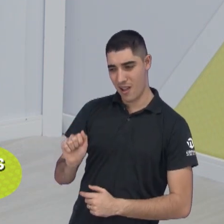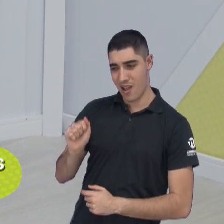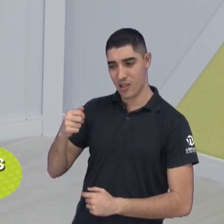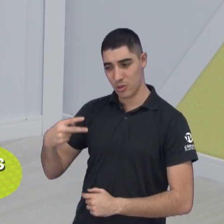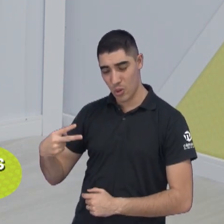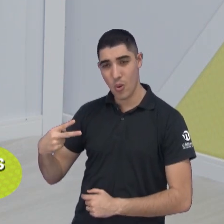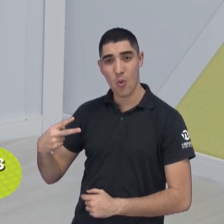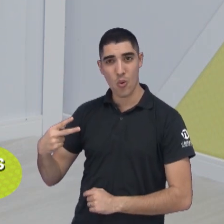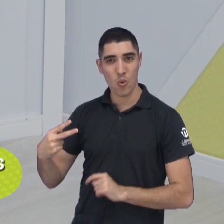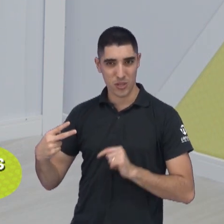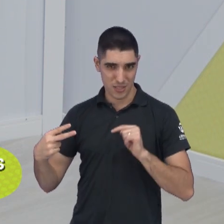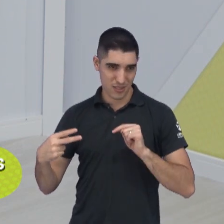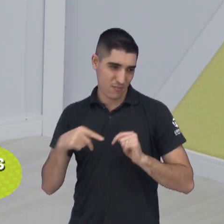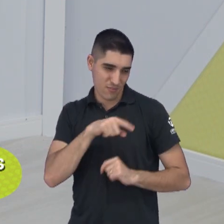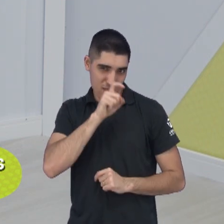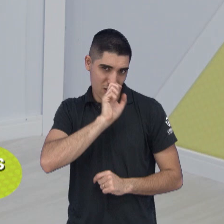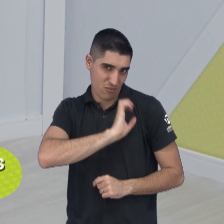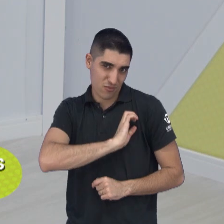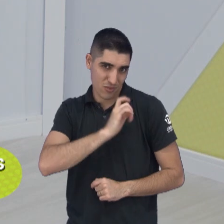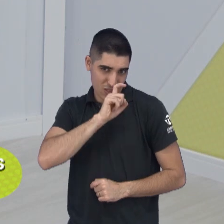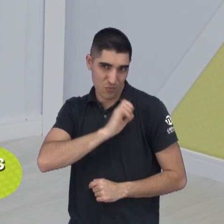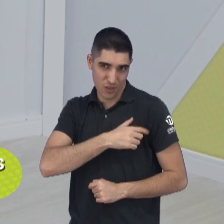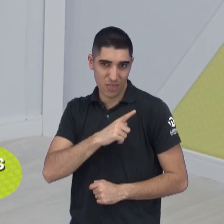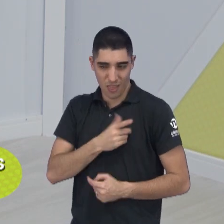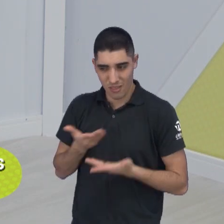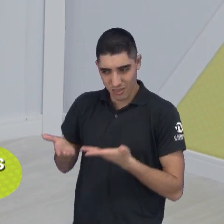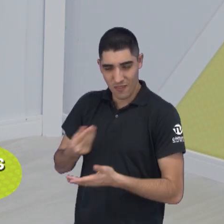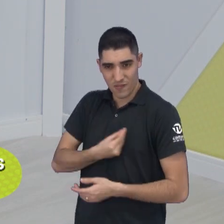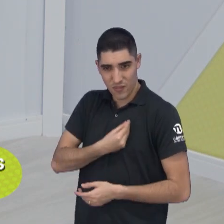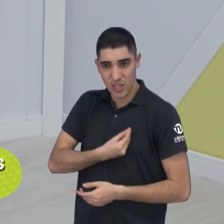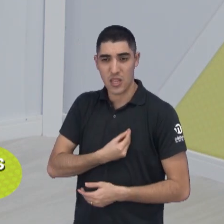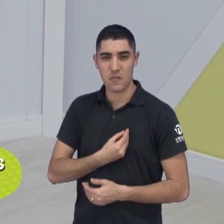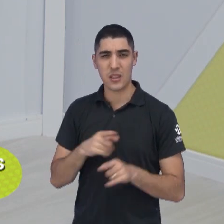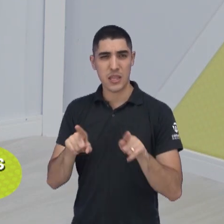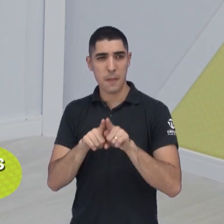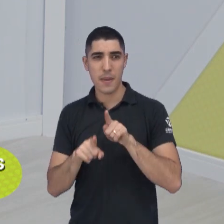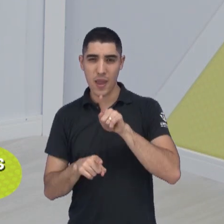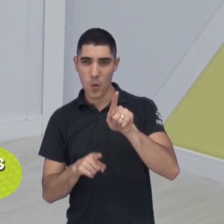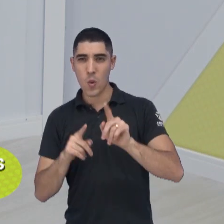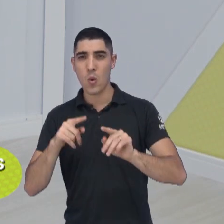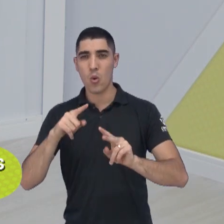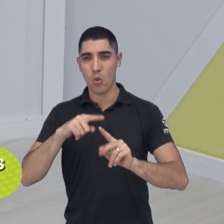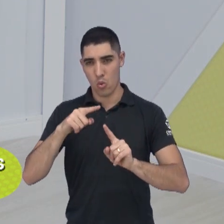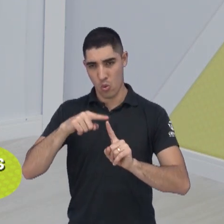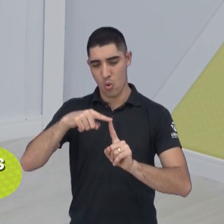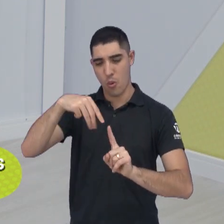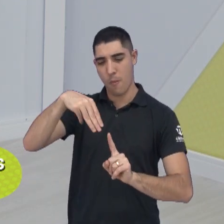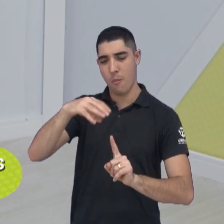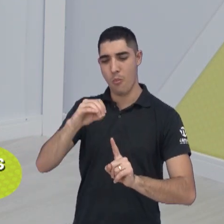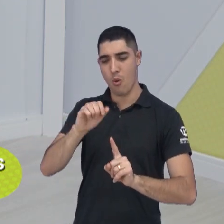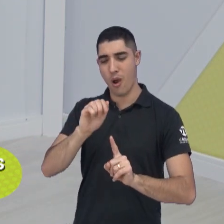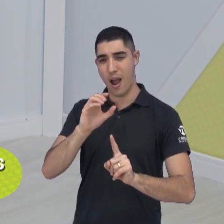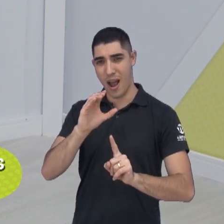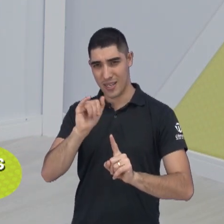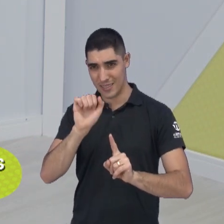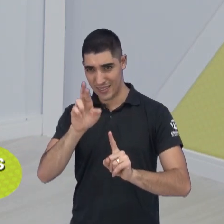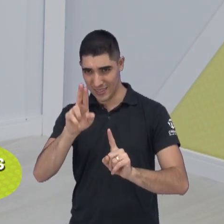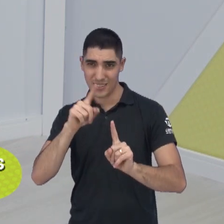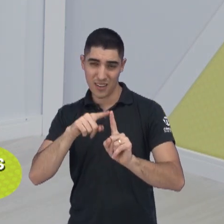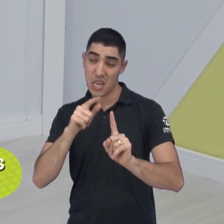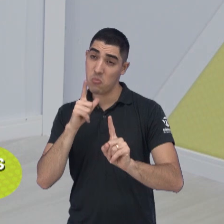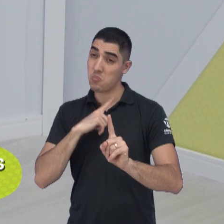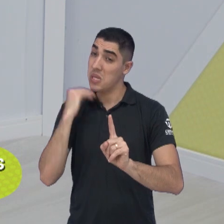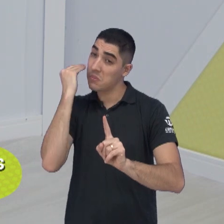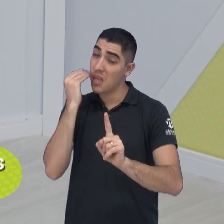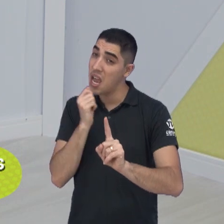o que São José disputa, né, em relação ao treinador. Em relação ao Sid Clay, tem um currículo comprovado. Aliás,